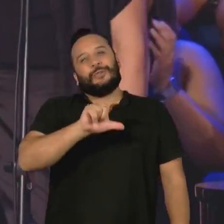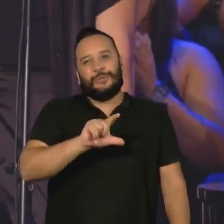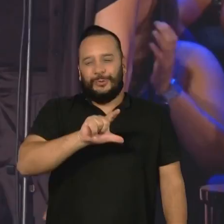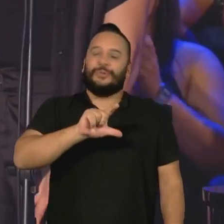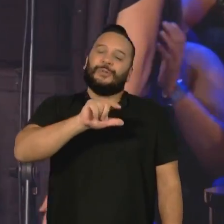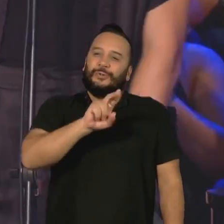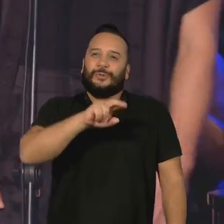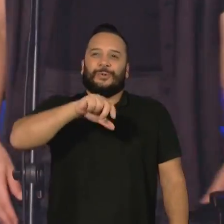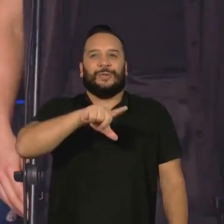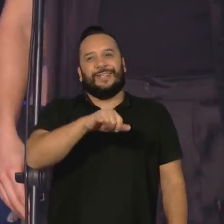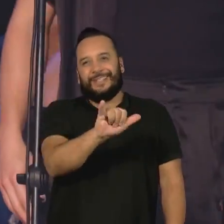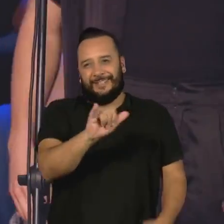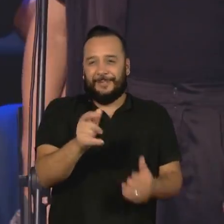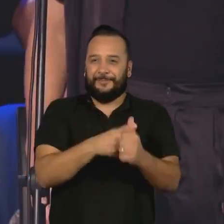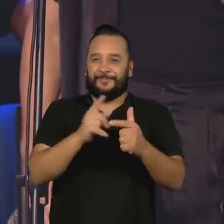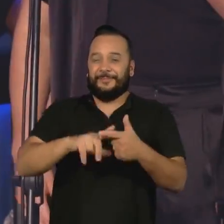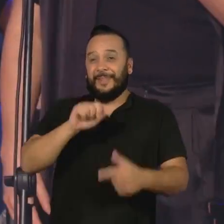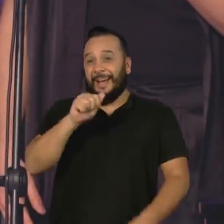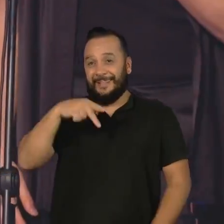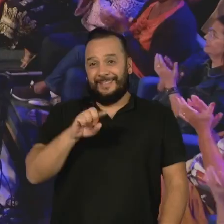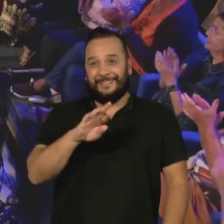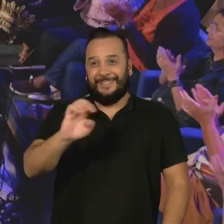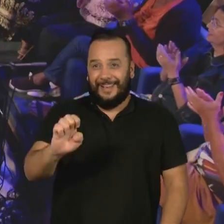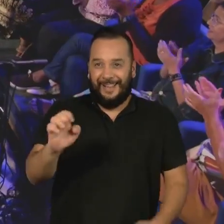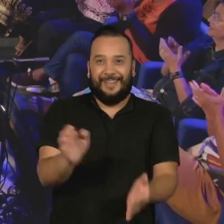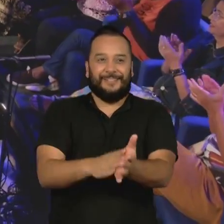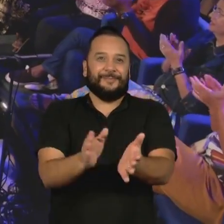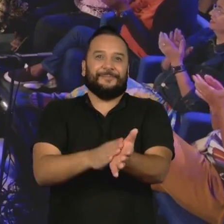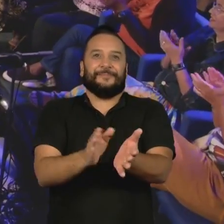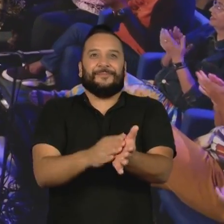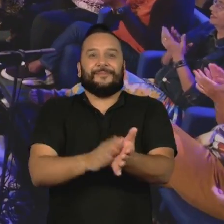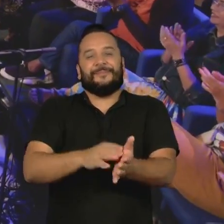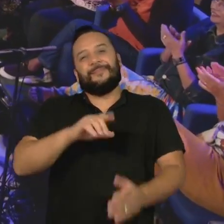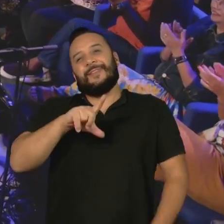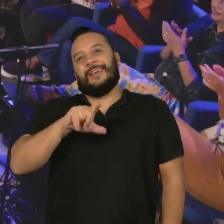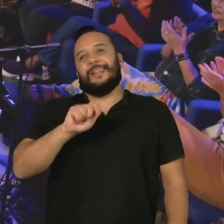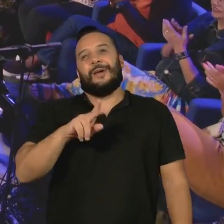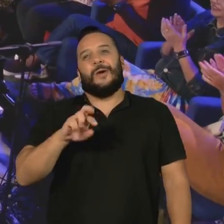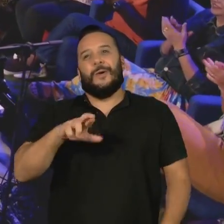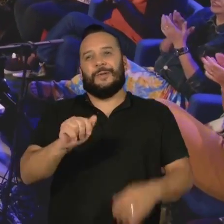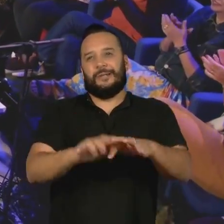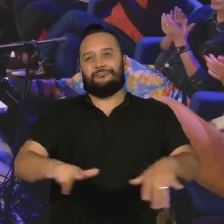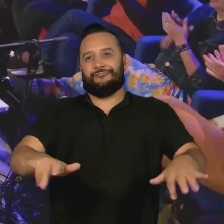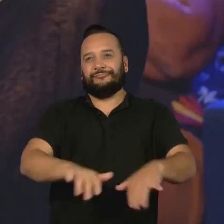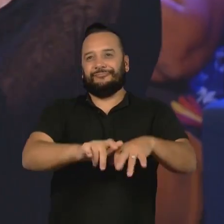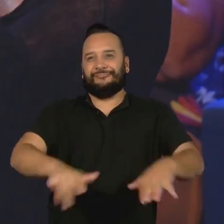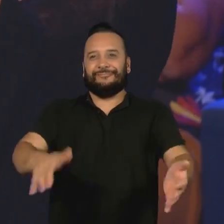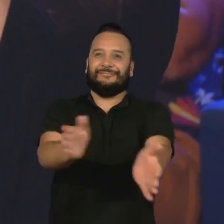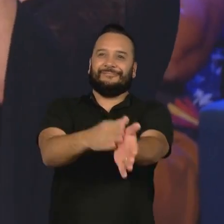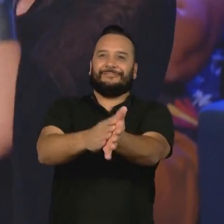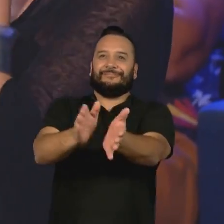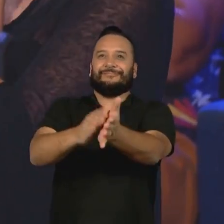Julie, André Torquato, Laura Visconti, nossa maestra.